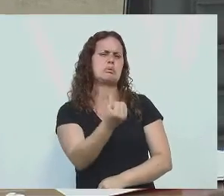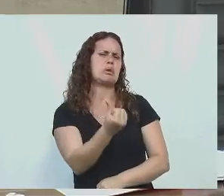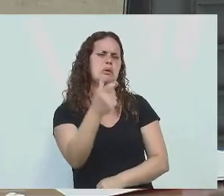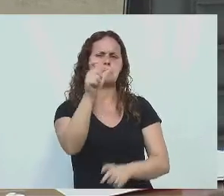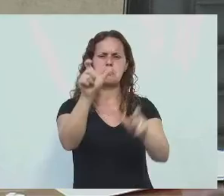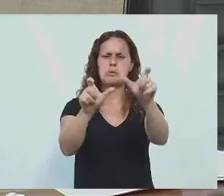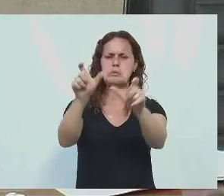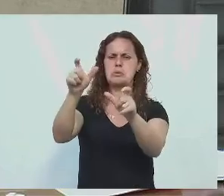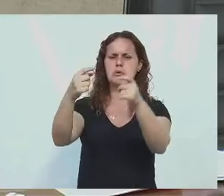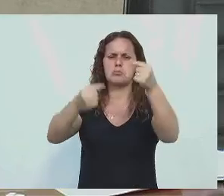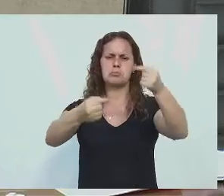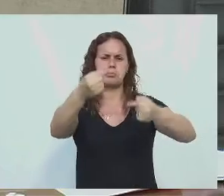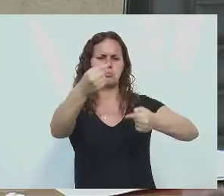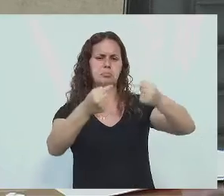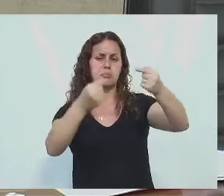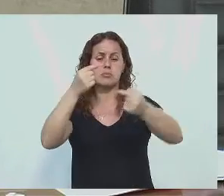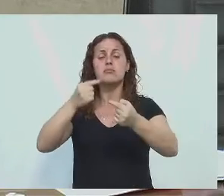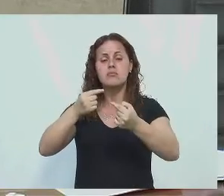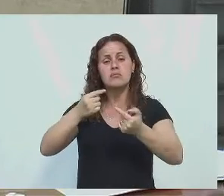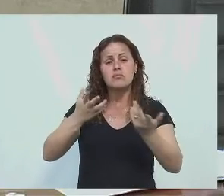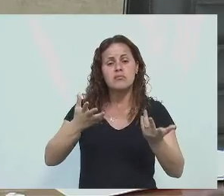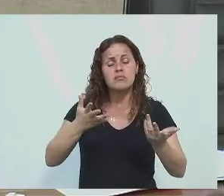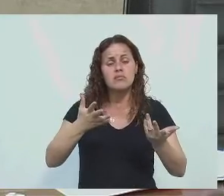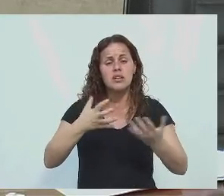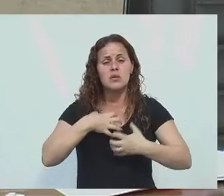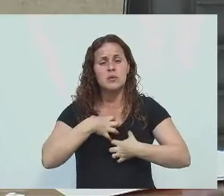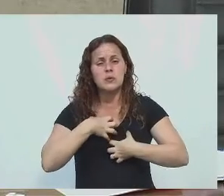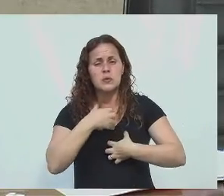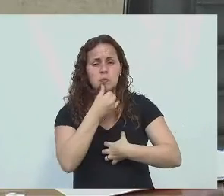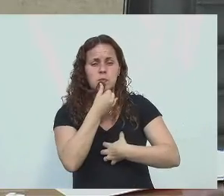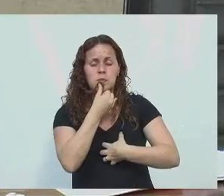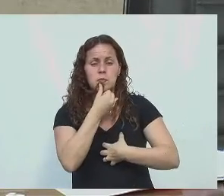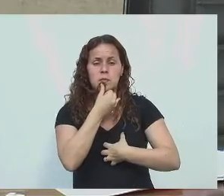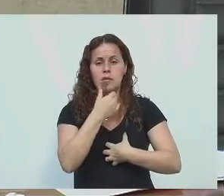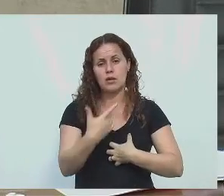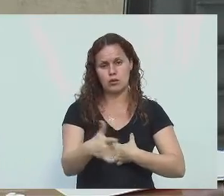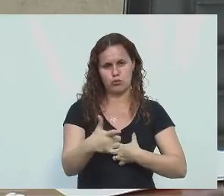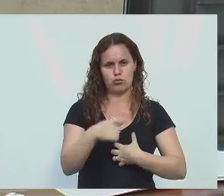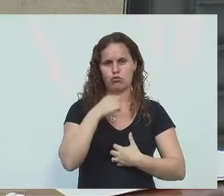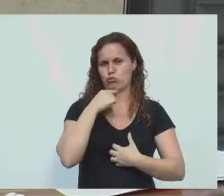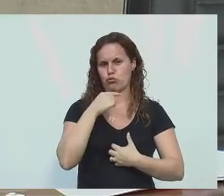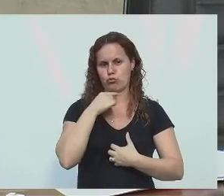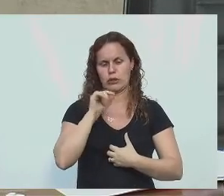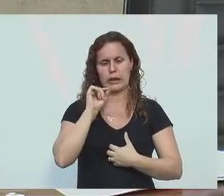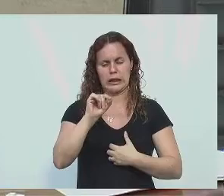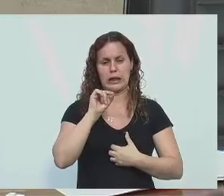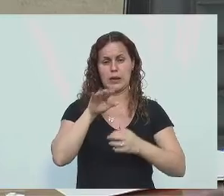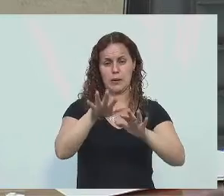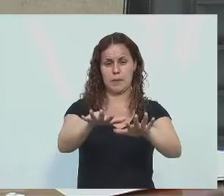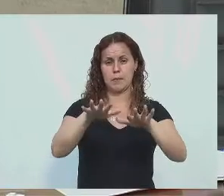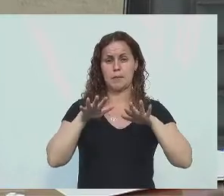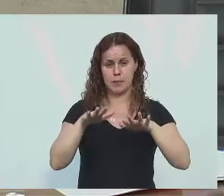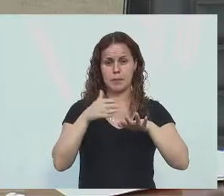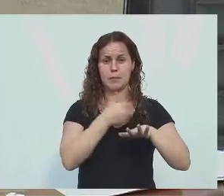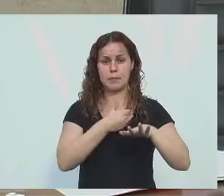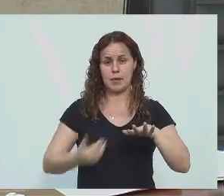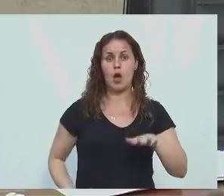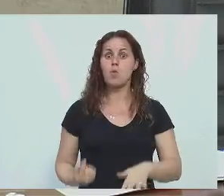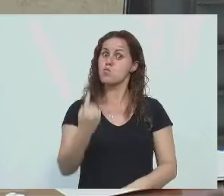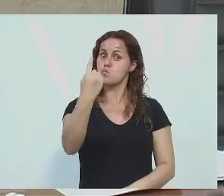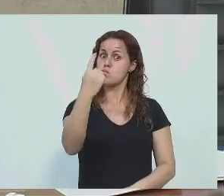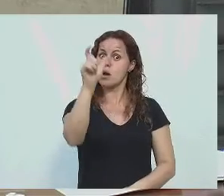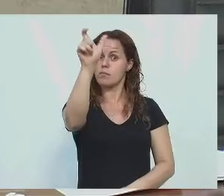pessoas nesse plenário. A gente fica até frustrado, mas eu não tenho dúvida que uma audiência pública com uma